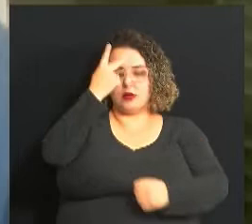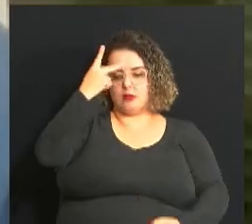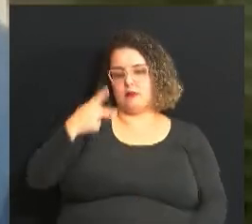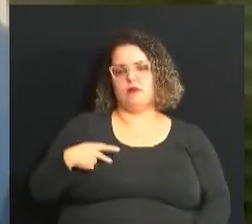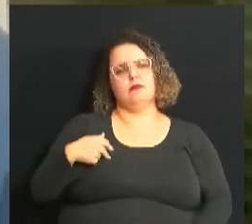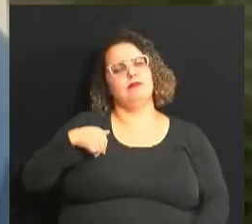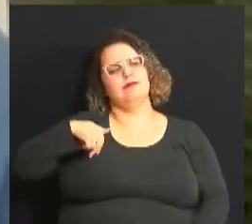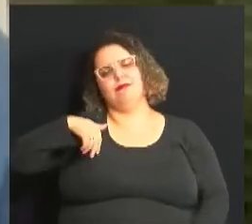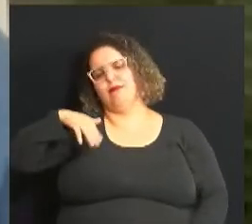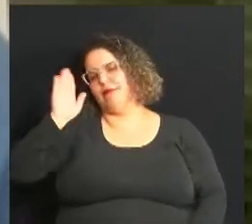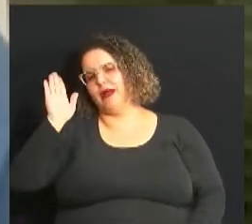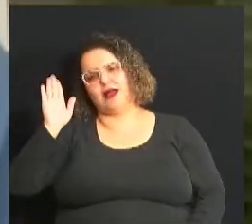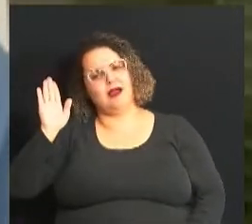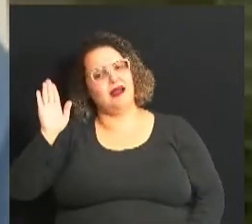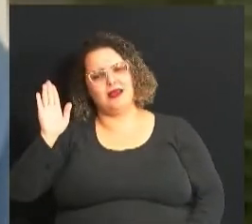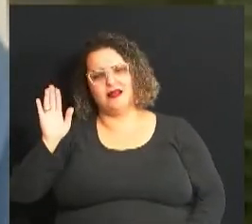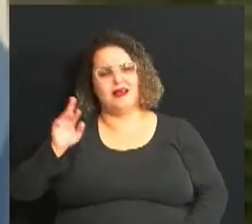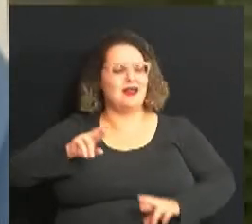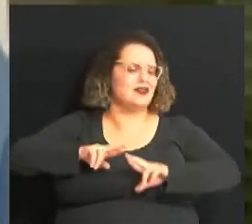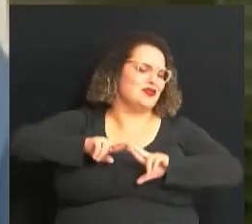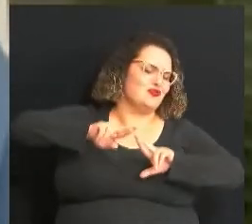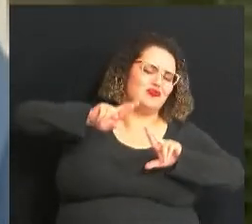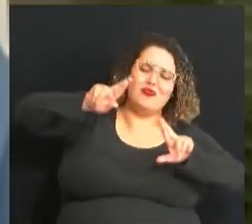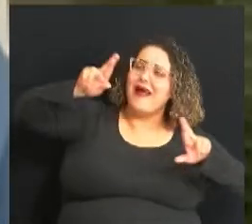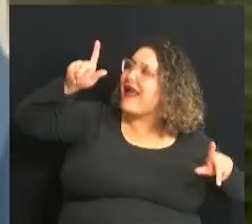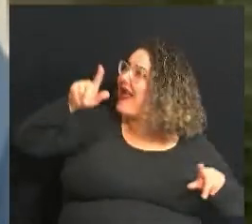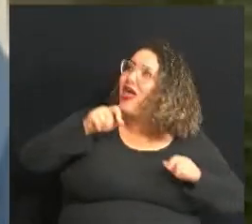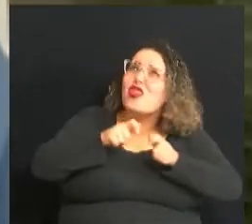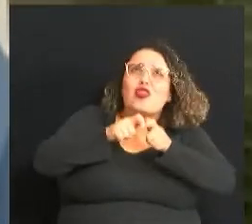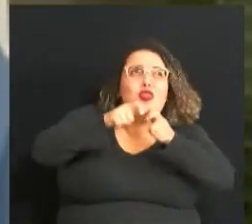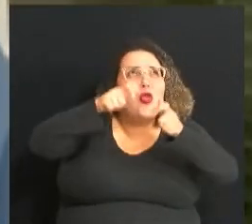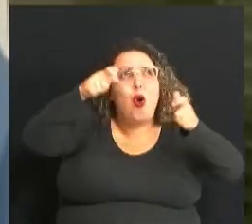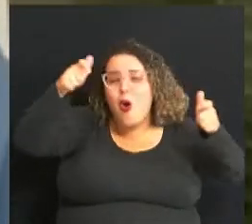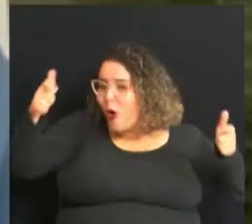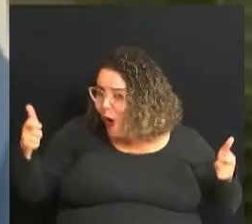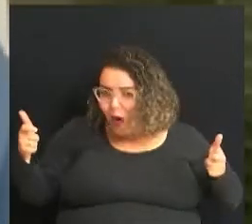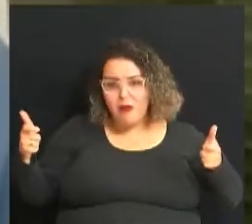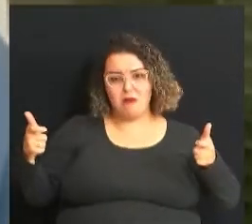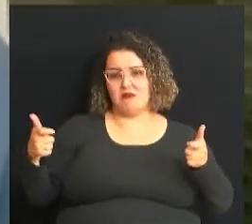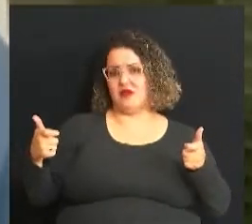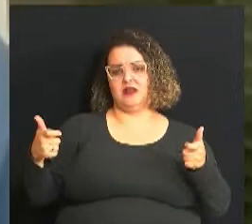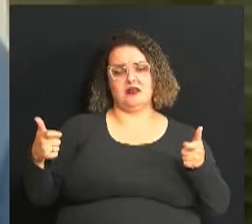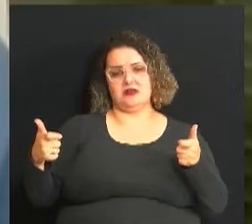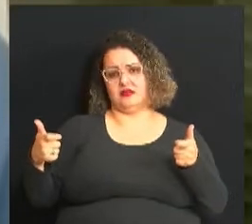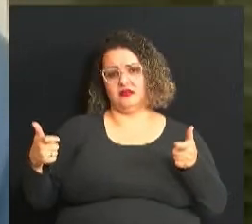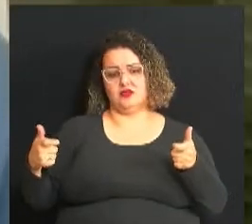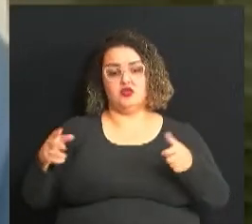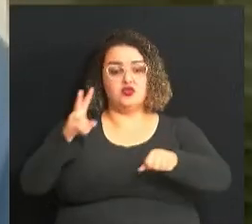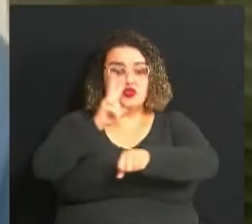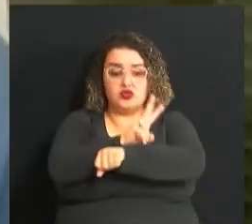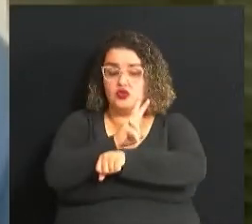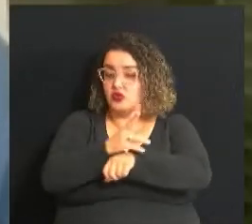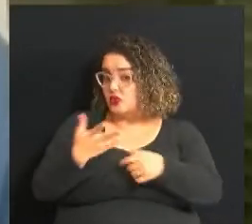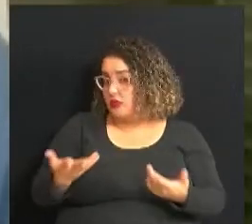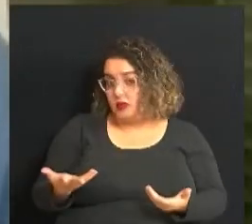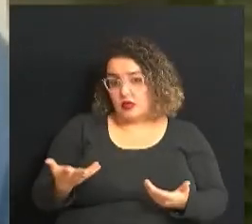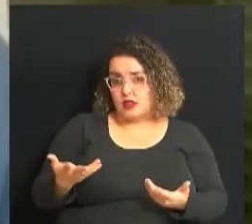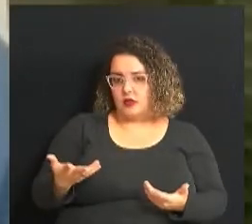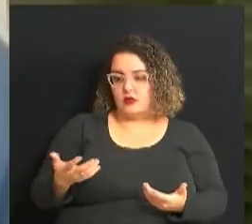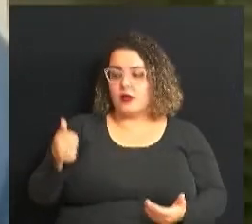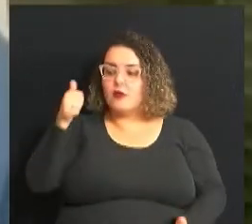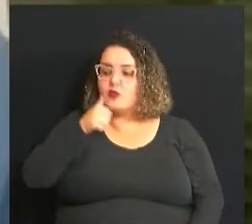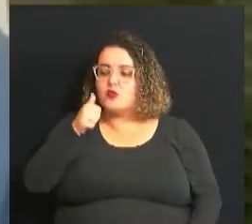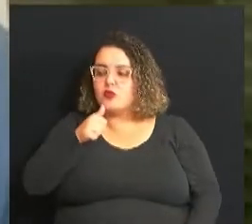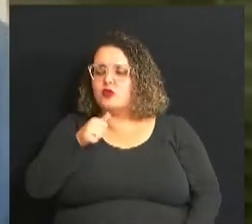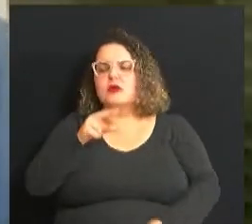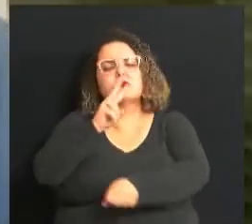é estratosférica a diferença em termos de a noção de cuidado em relação ao homem. Então,